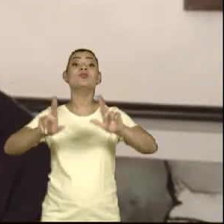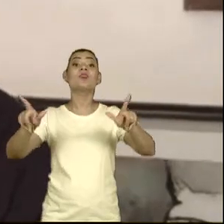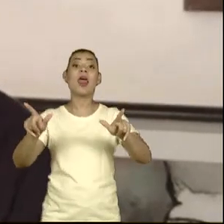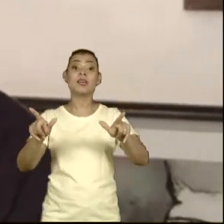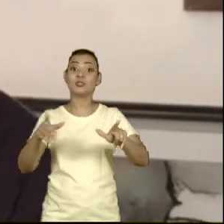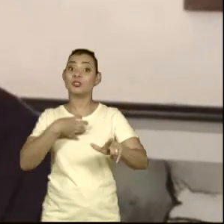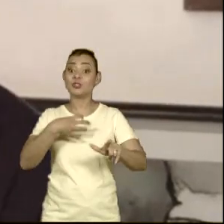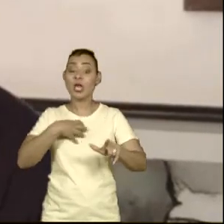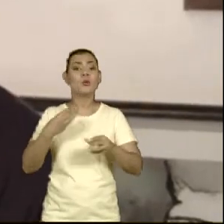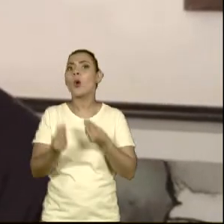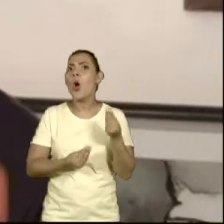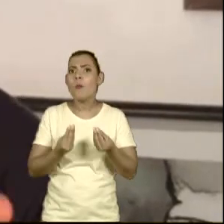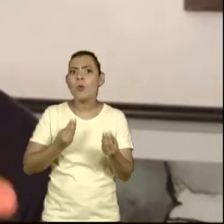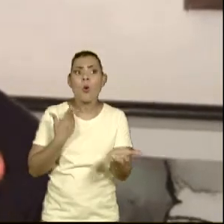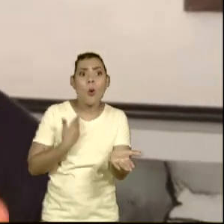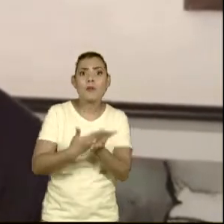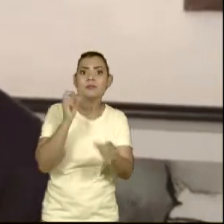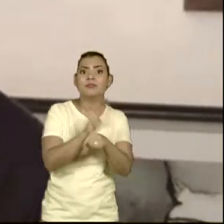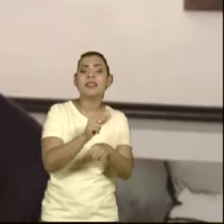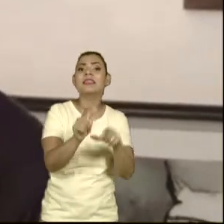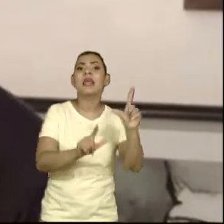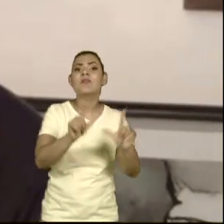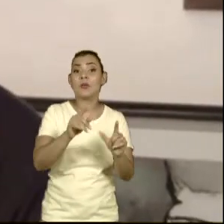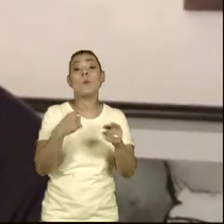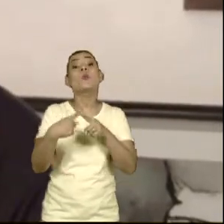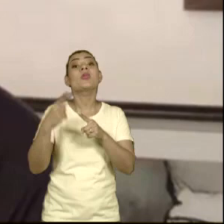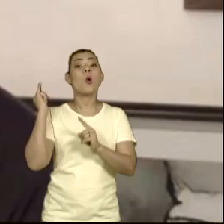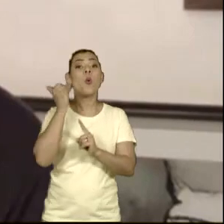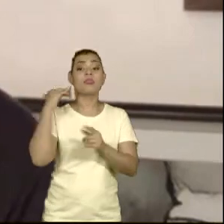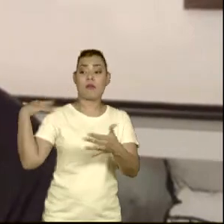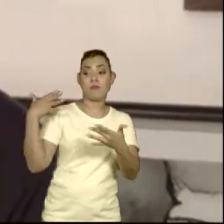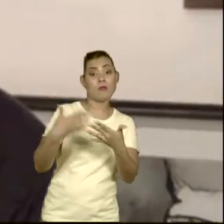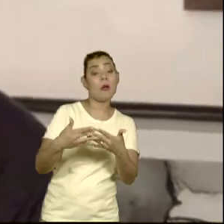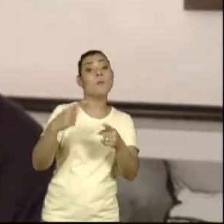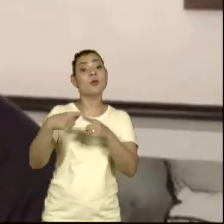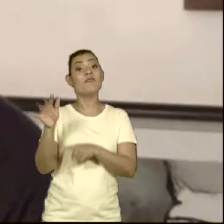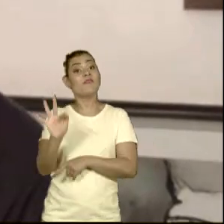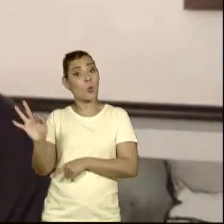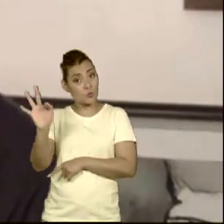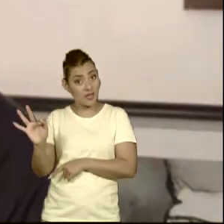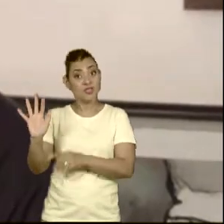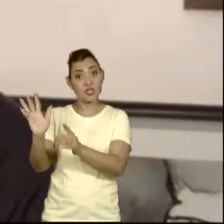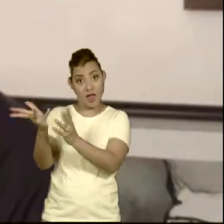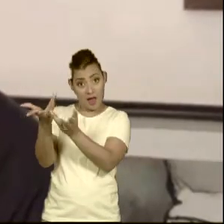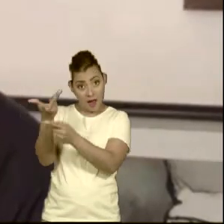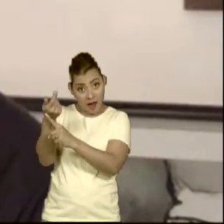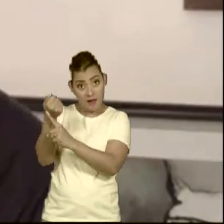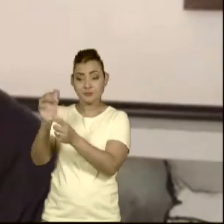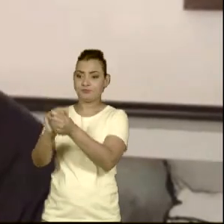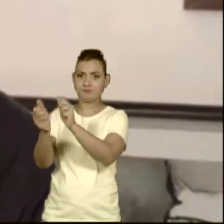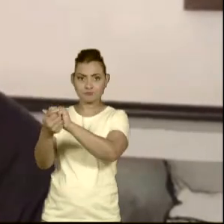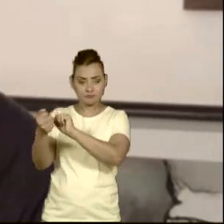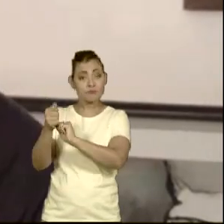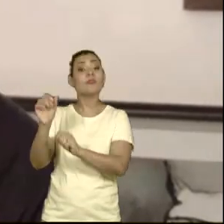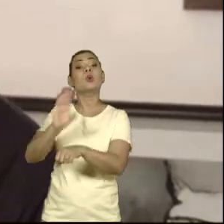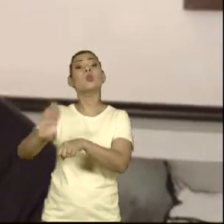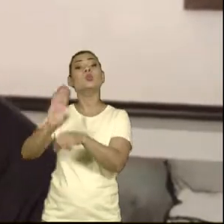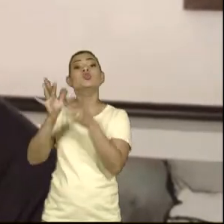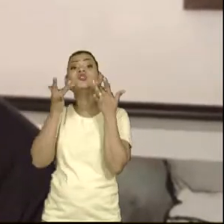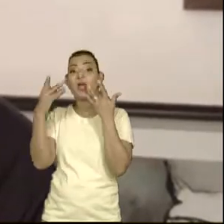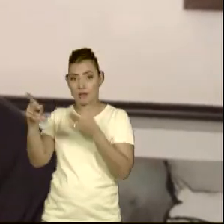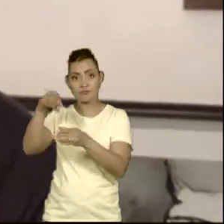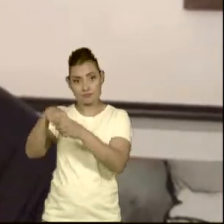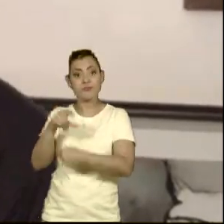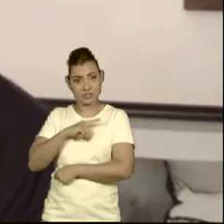torta. Por quê? Por que eu fiz esse pré? Para contar que, na faculdade de artes plásticas, eu tinha, um dos cursos era o curso de